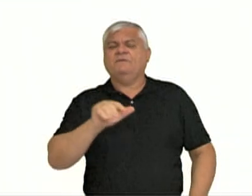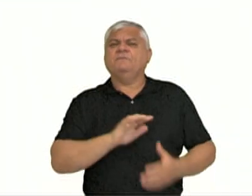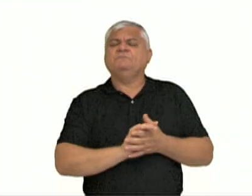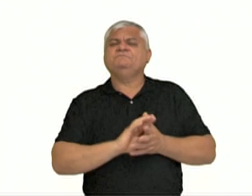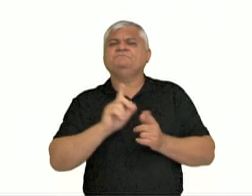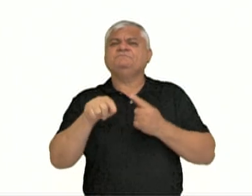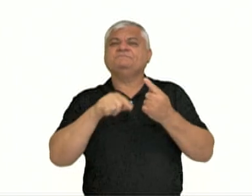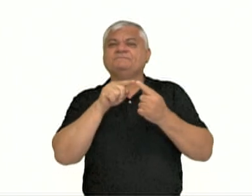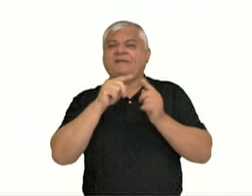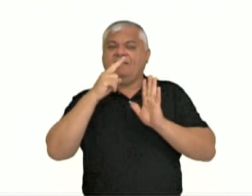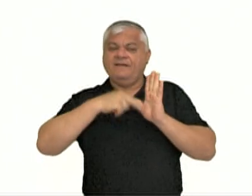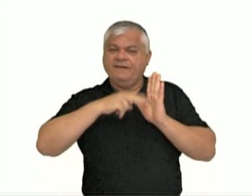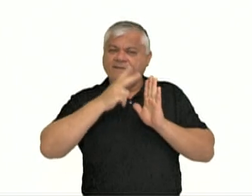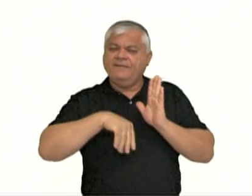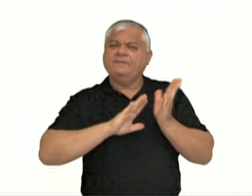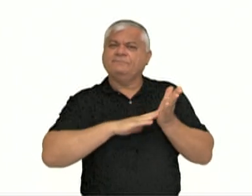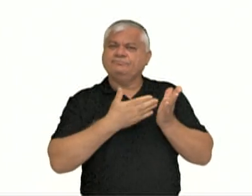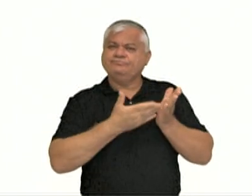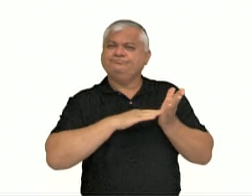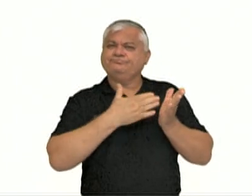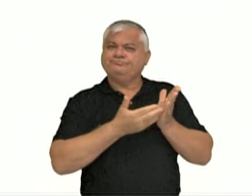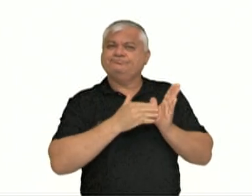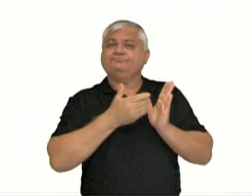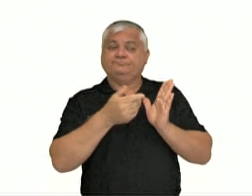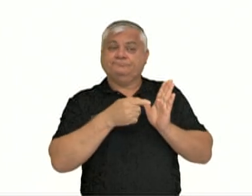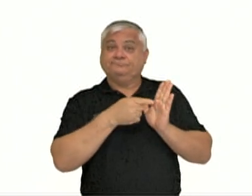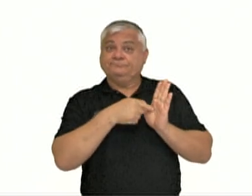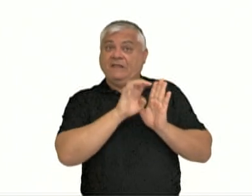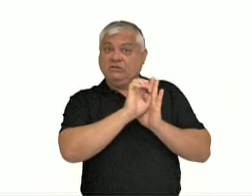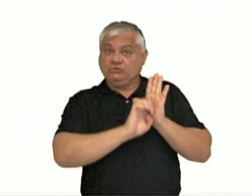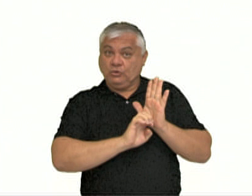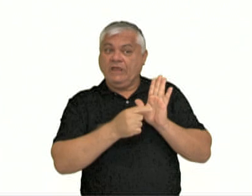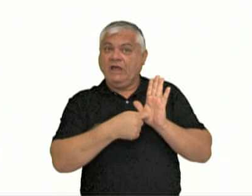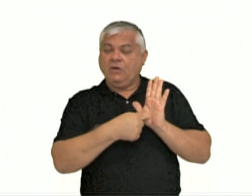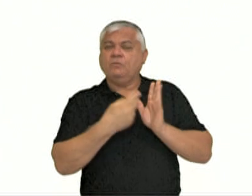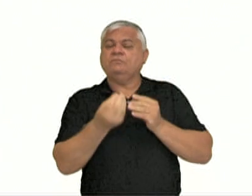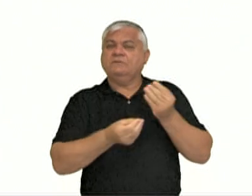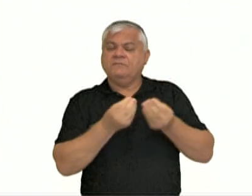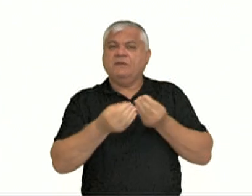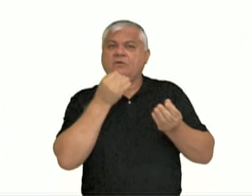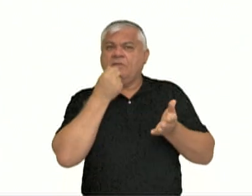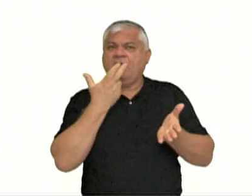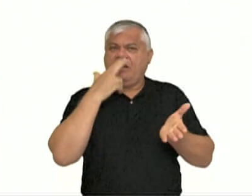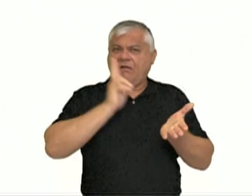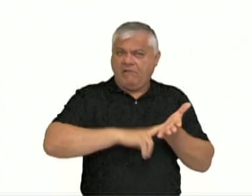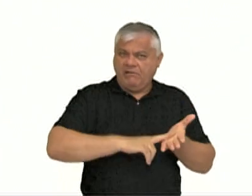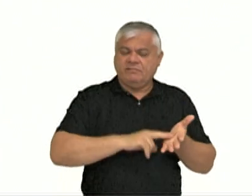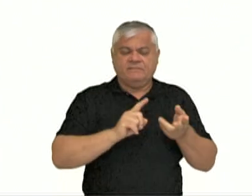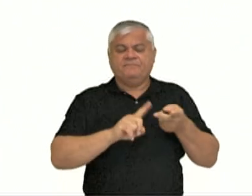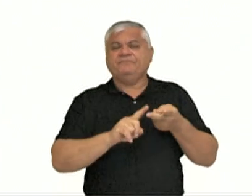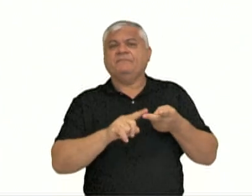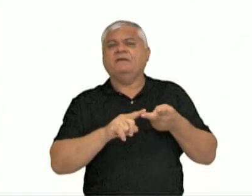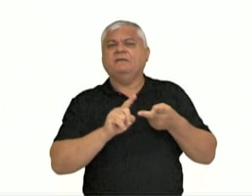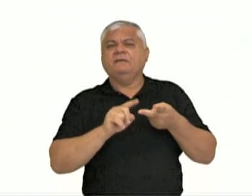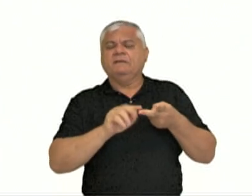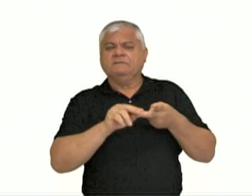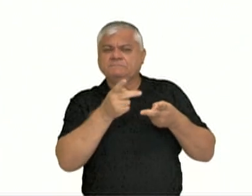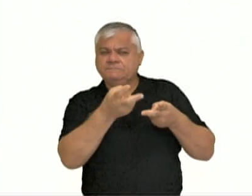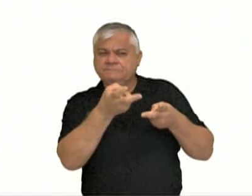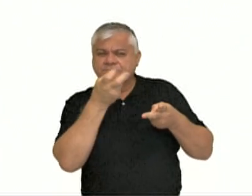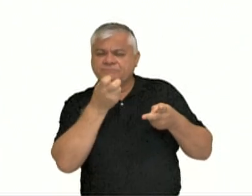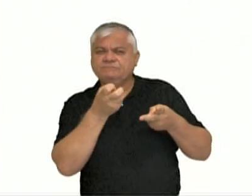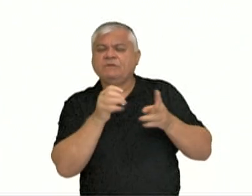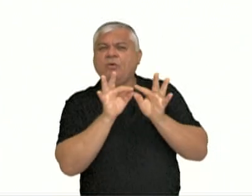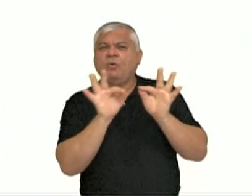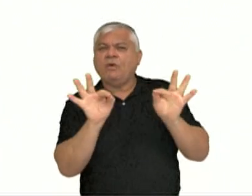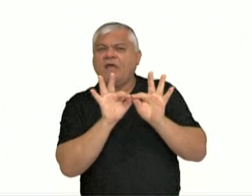Objetivos: ler e interpretar um editorial, também conhecido por carta ao leitor. Reconhecer as orações subordinadas